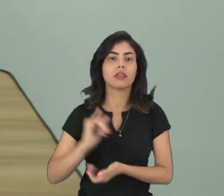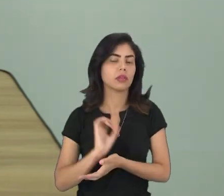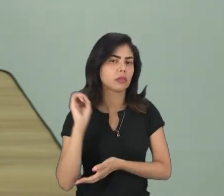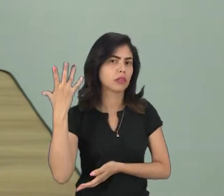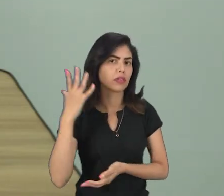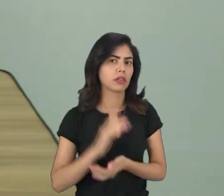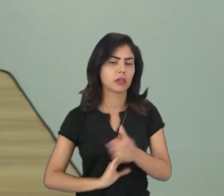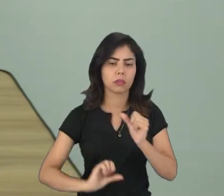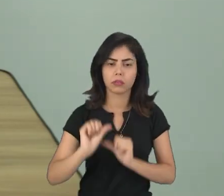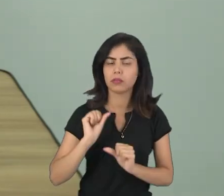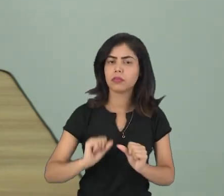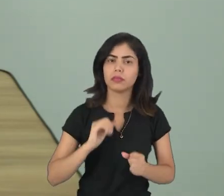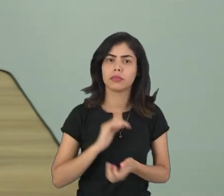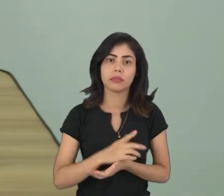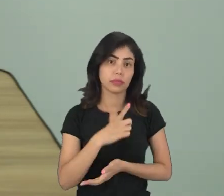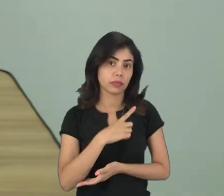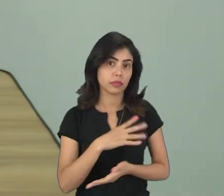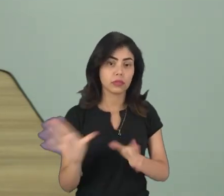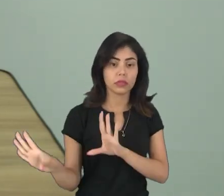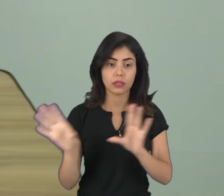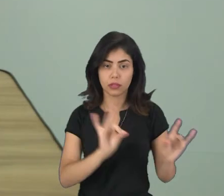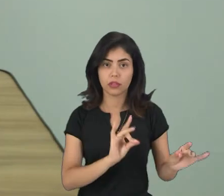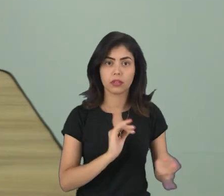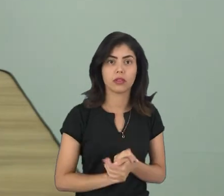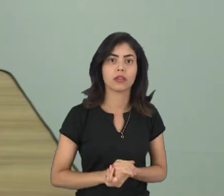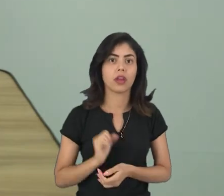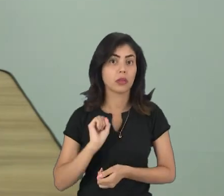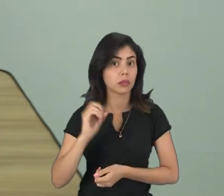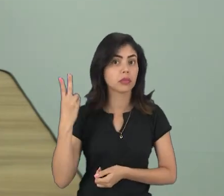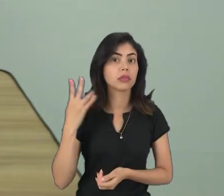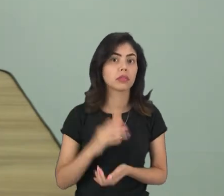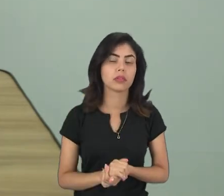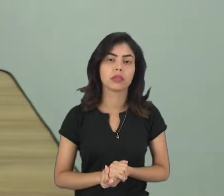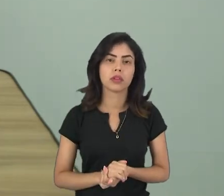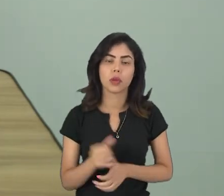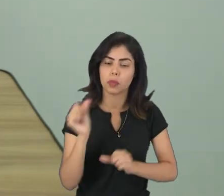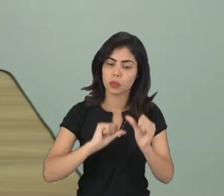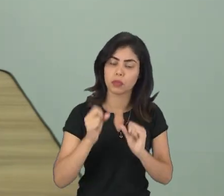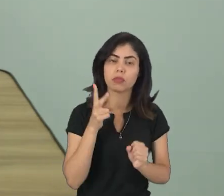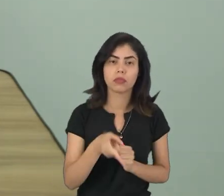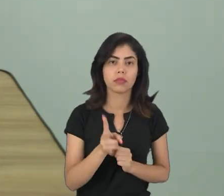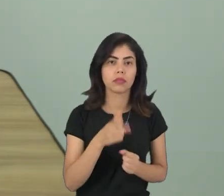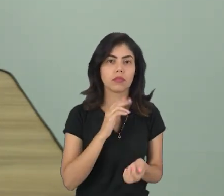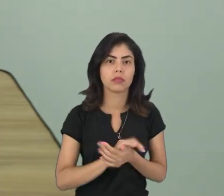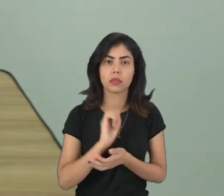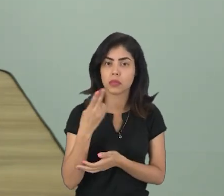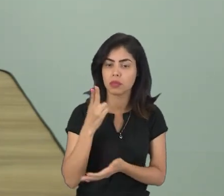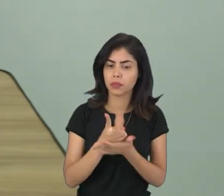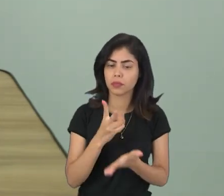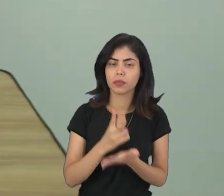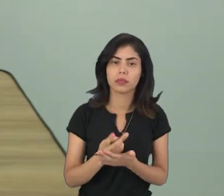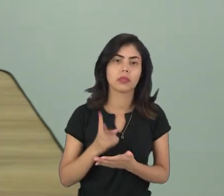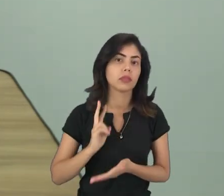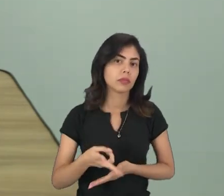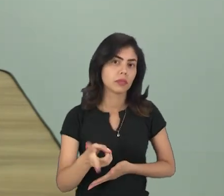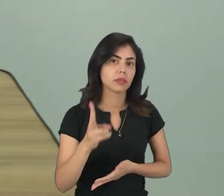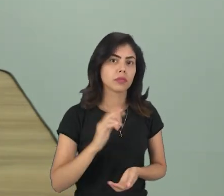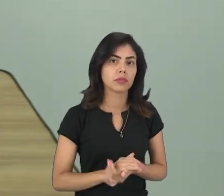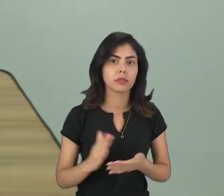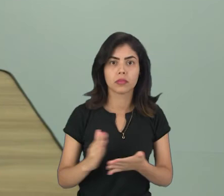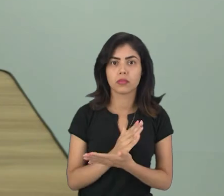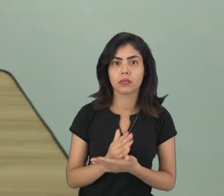a mudança, o que pode ter levado a ocorrer aquela determinada mudança ou mesmo a permanência de